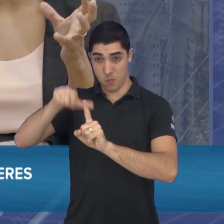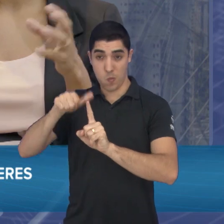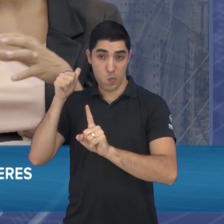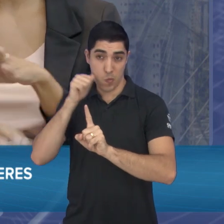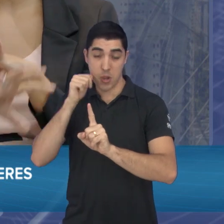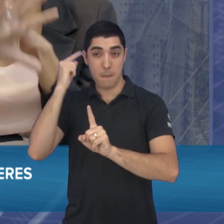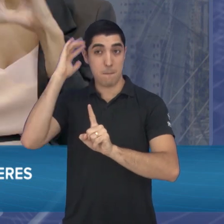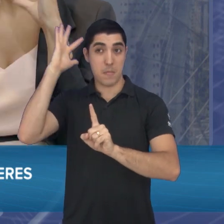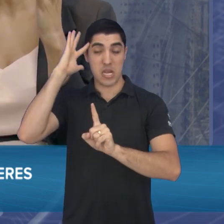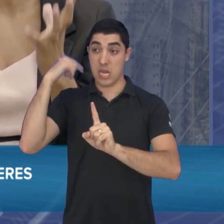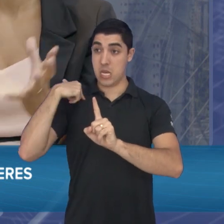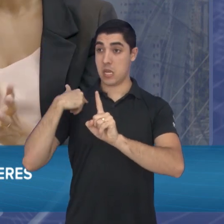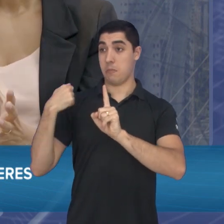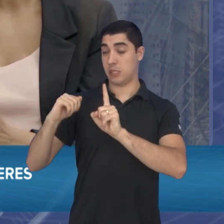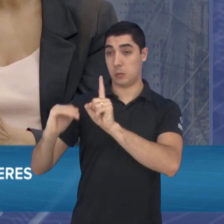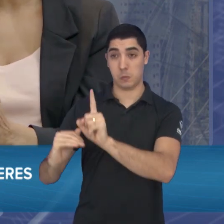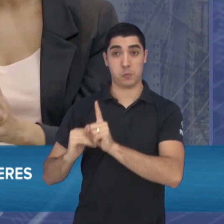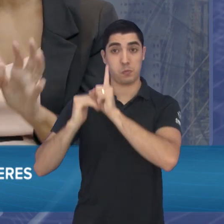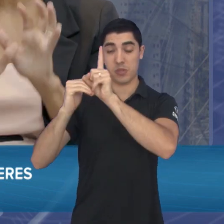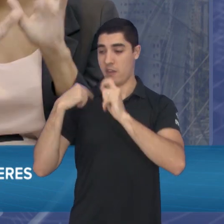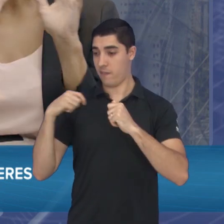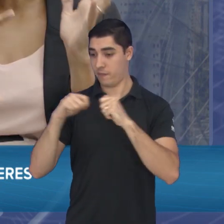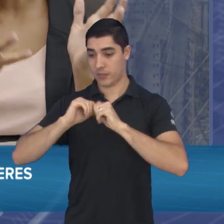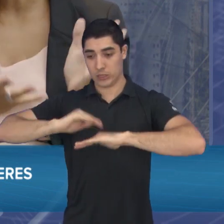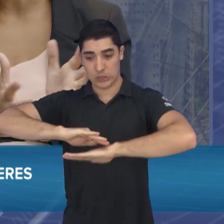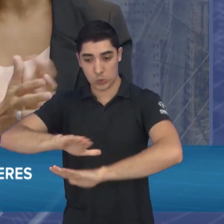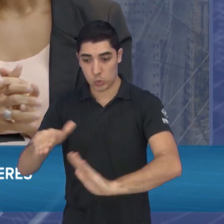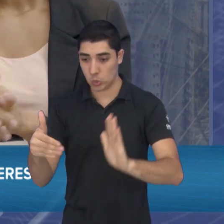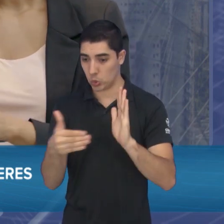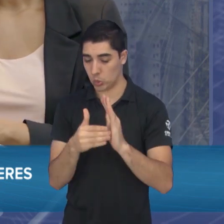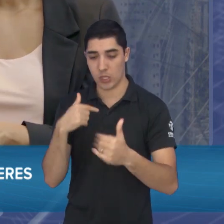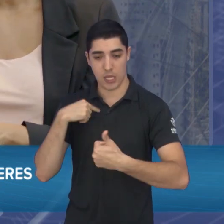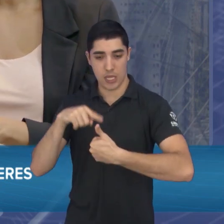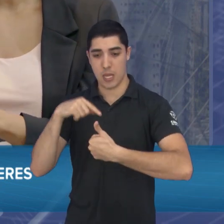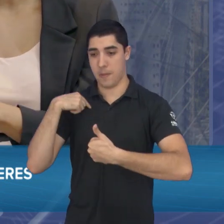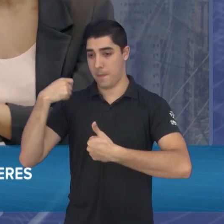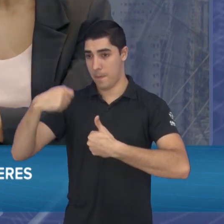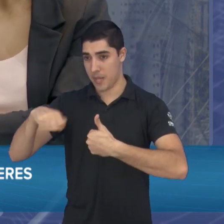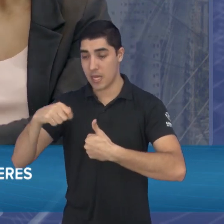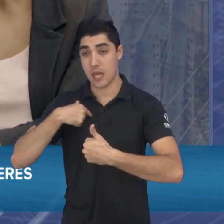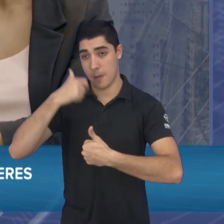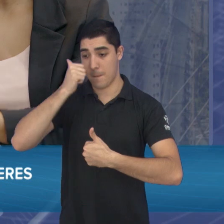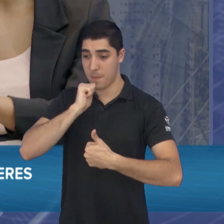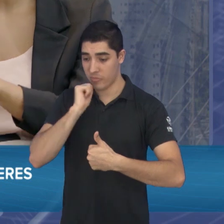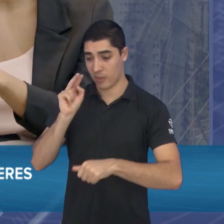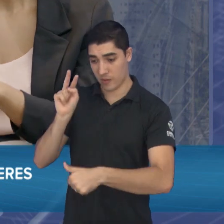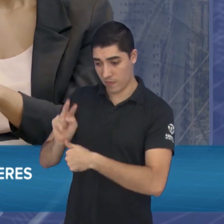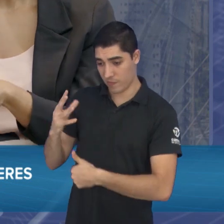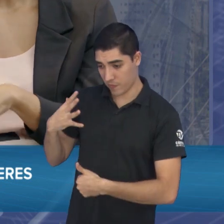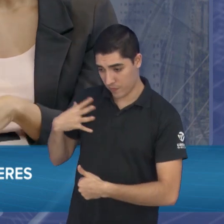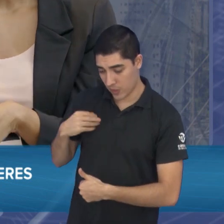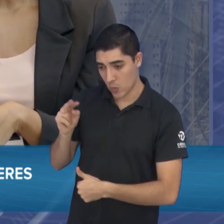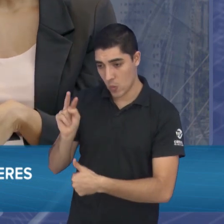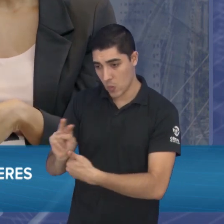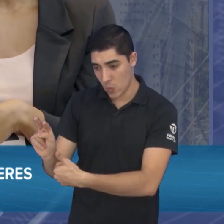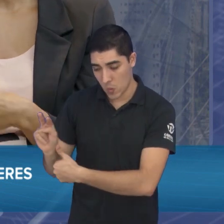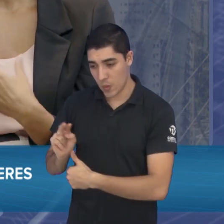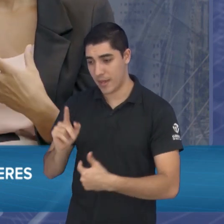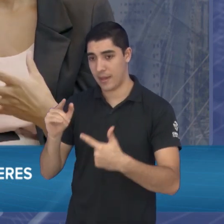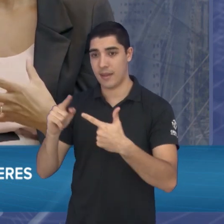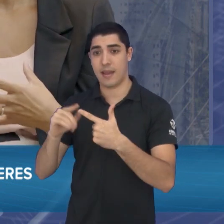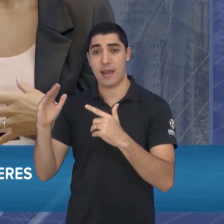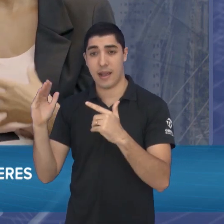como a Paula disse, eu vou fazer tudo, né? Eu vou cuidar de tudo. Eu sou mãe, eu tenho que dar conta de tudo. E aí a gente tem